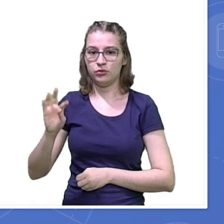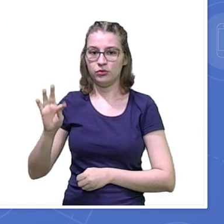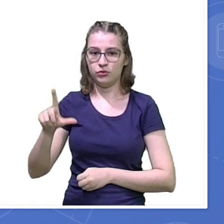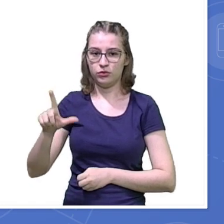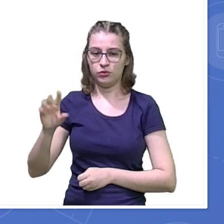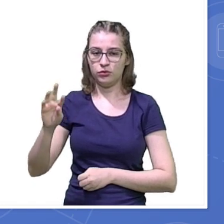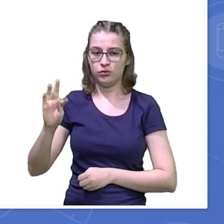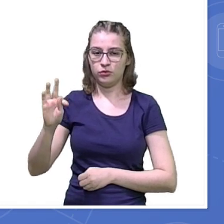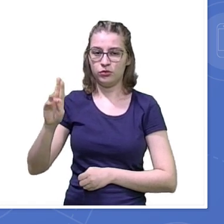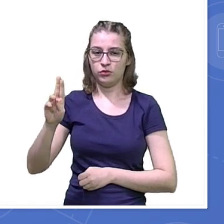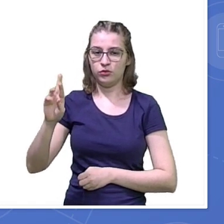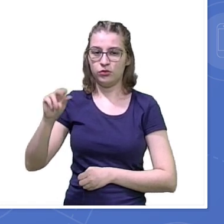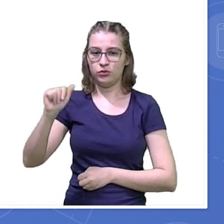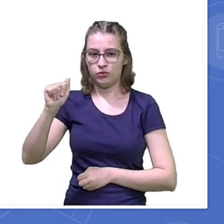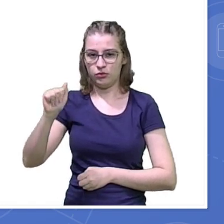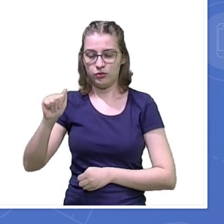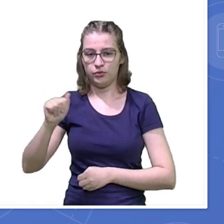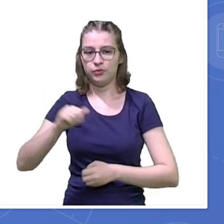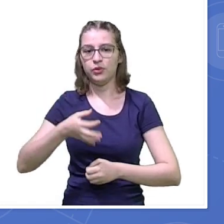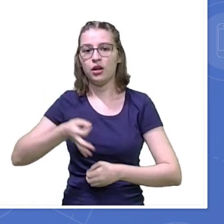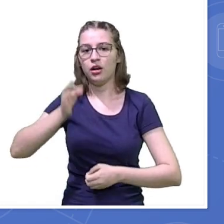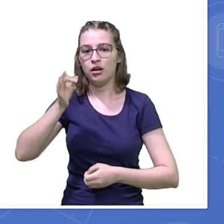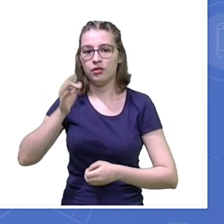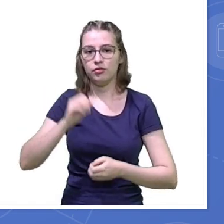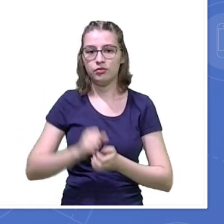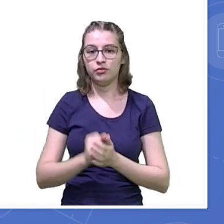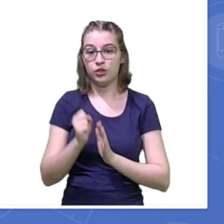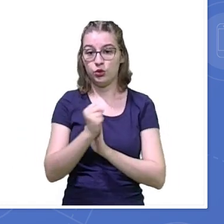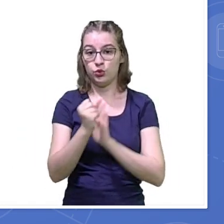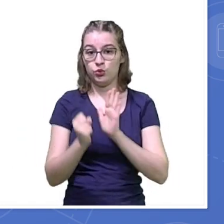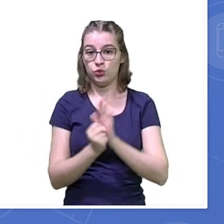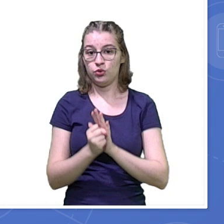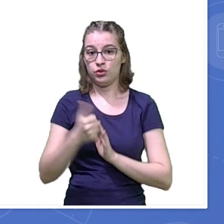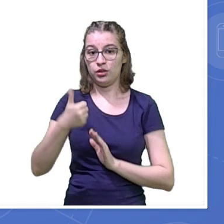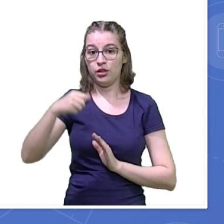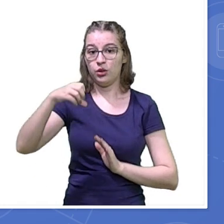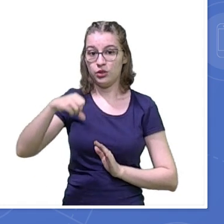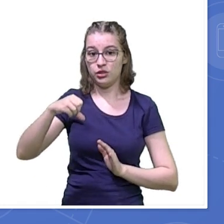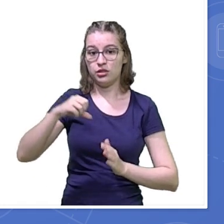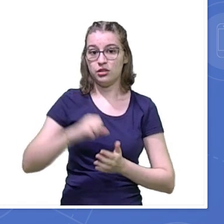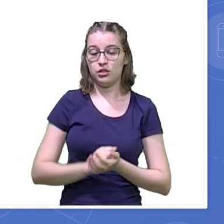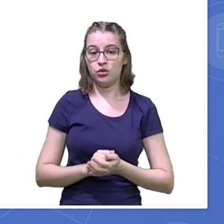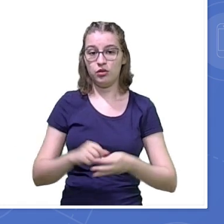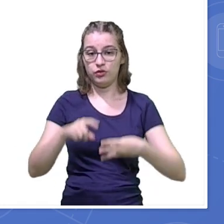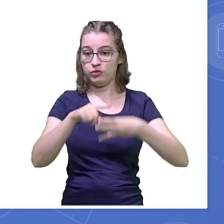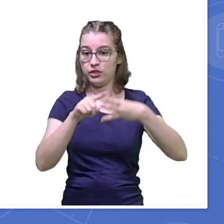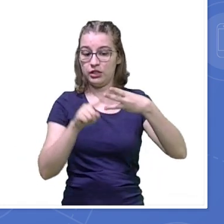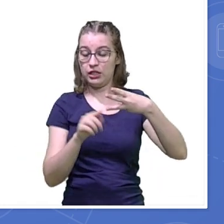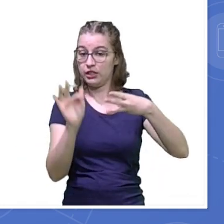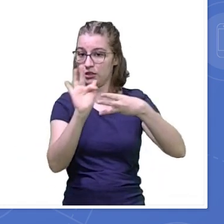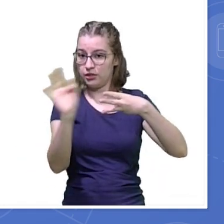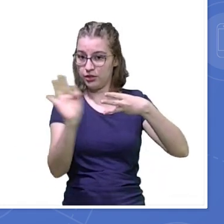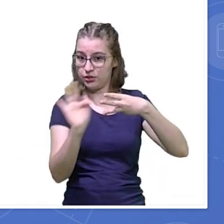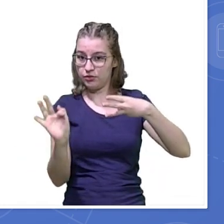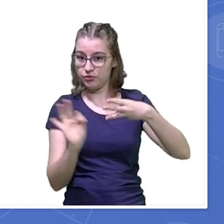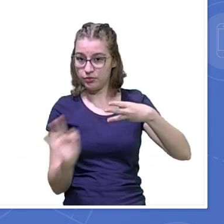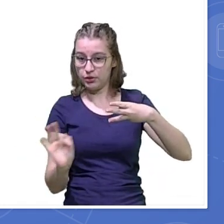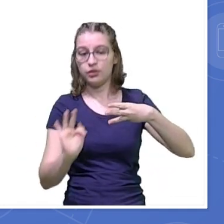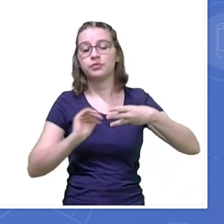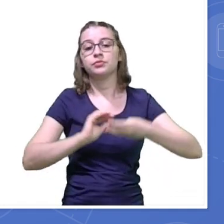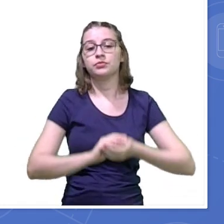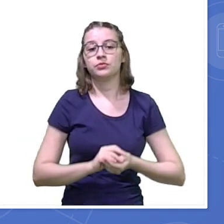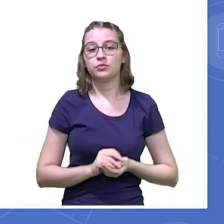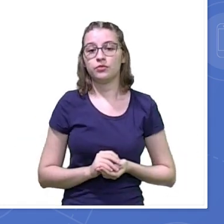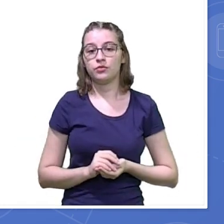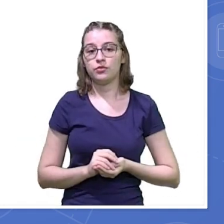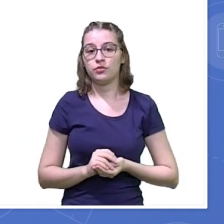afirmações e considere as afirmativas. Olha só como é essa questão, pessoal. Tem 3 frases aí, né? Você vai